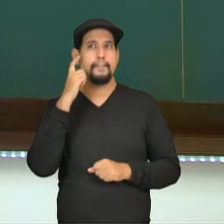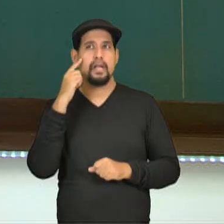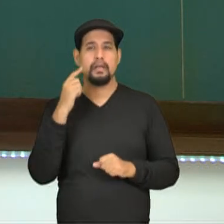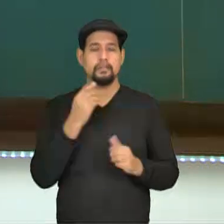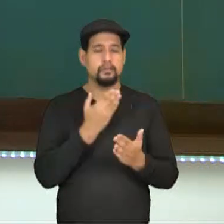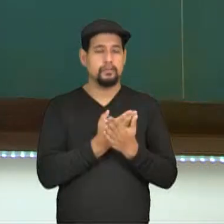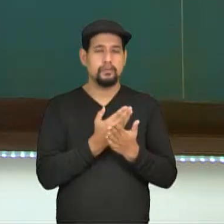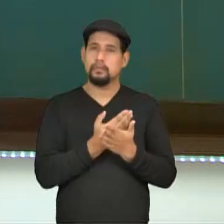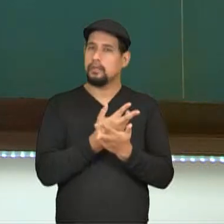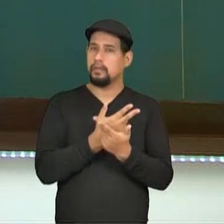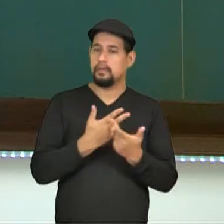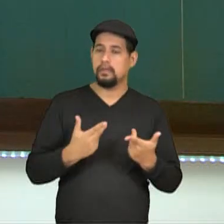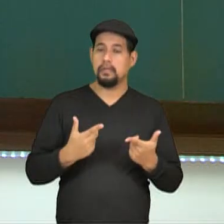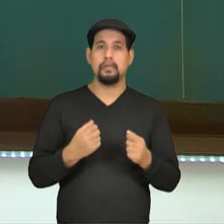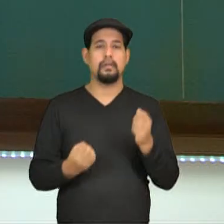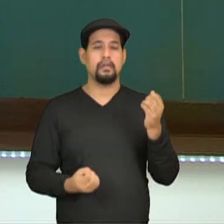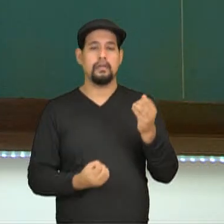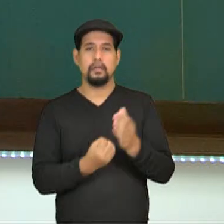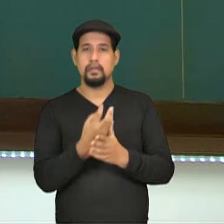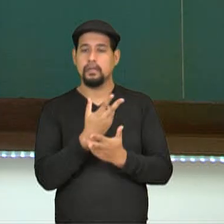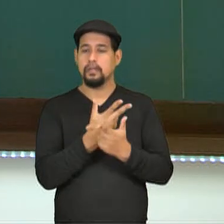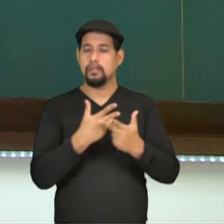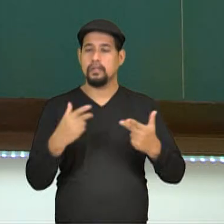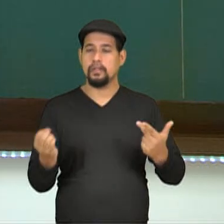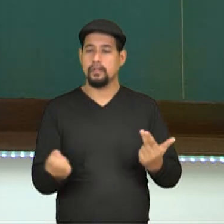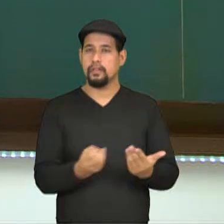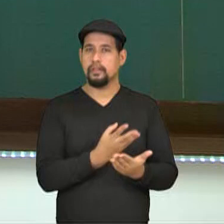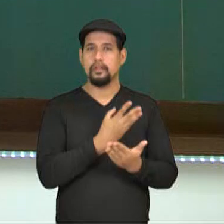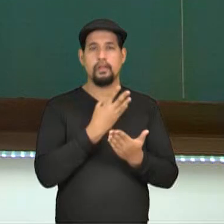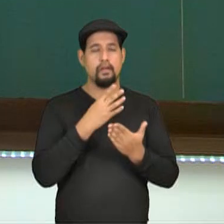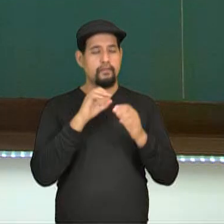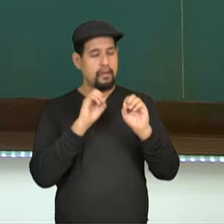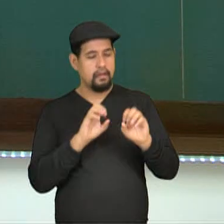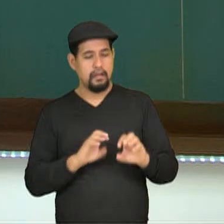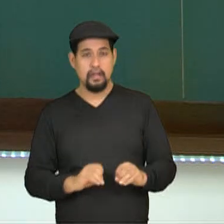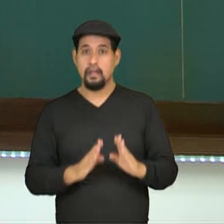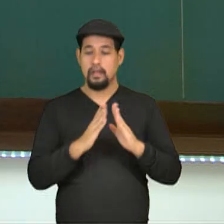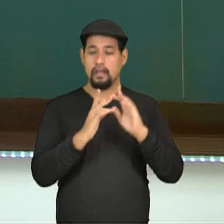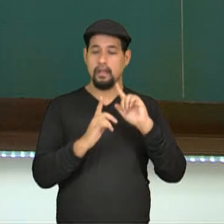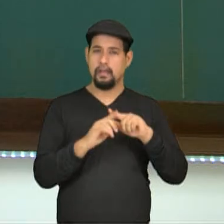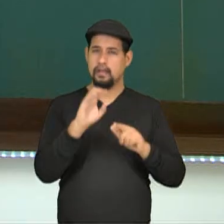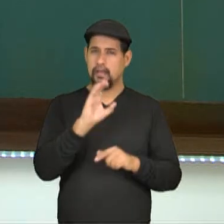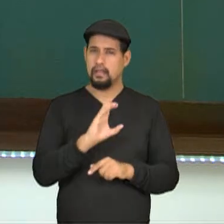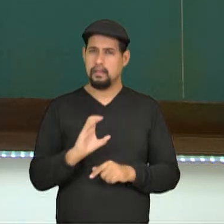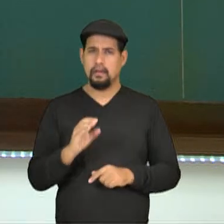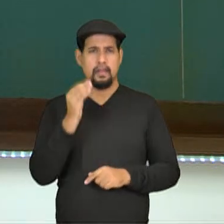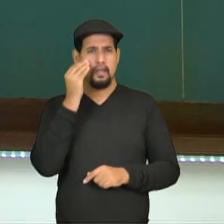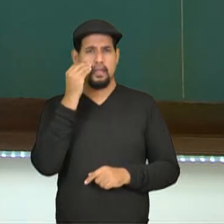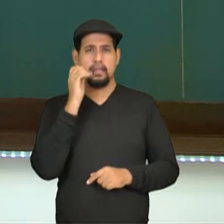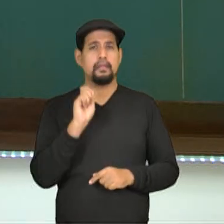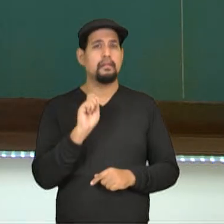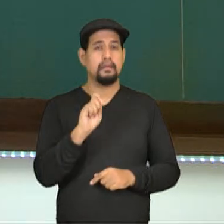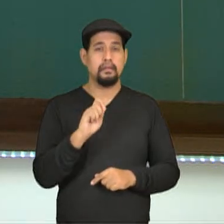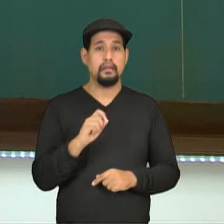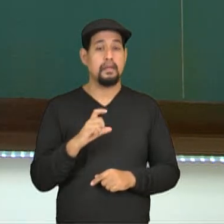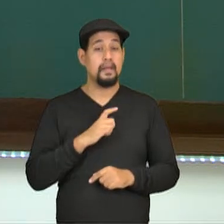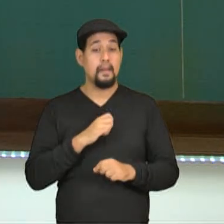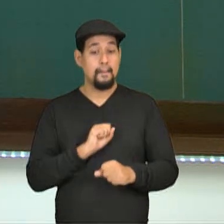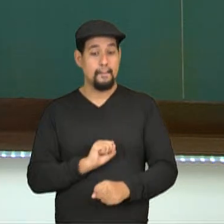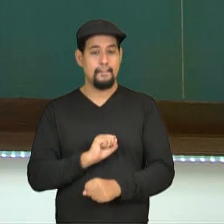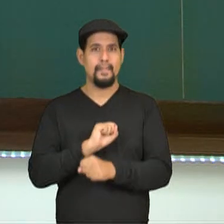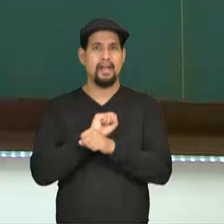estudiosos, construindo novas doutrinas e novos saberes. A Igreja Católica, na tentativa de conter esse avanço